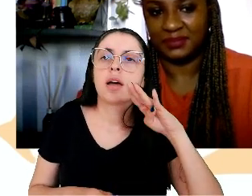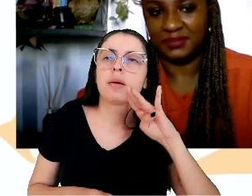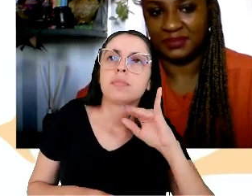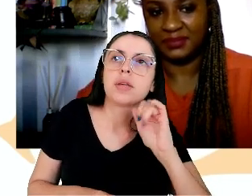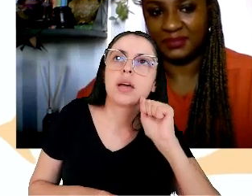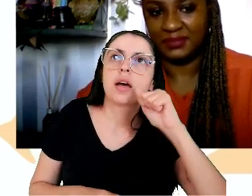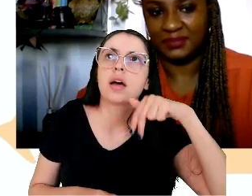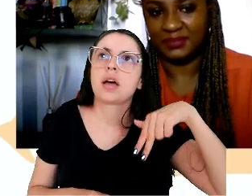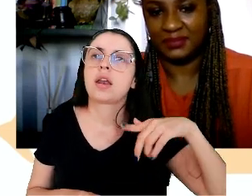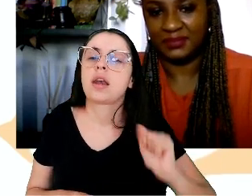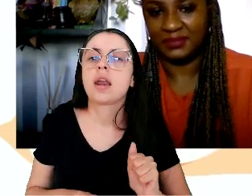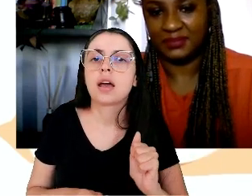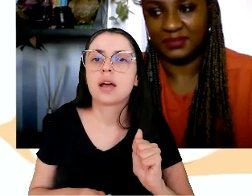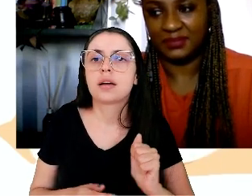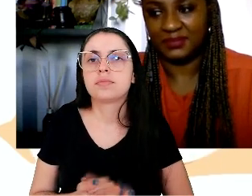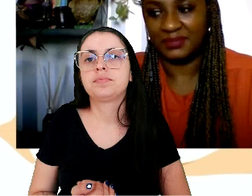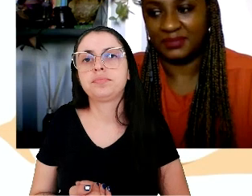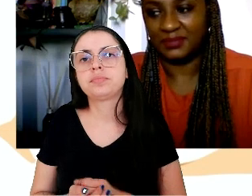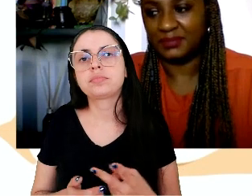Rocha Paz,